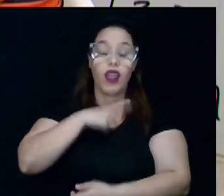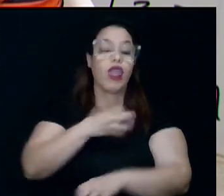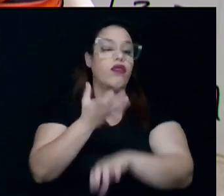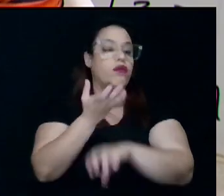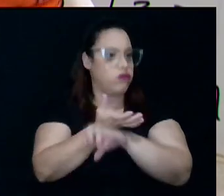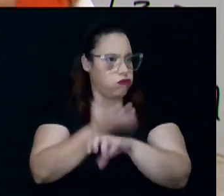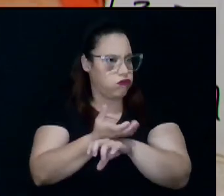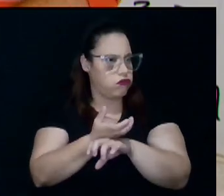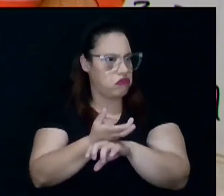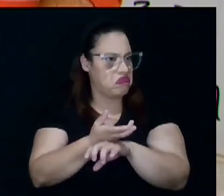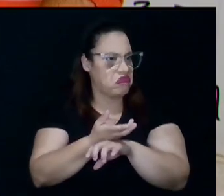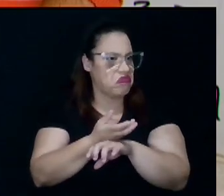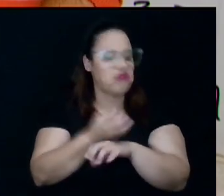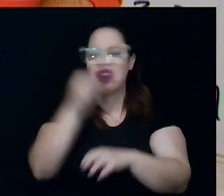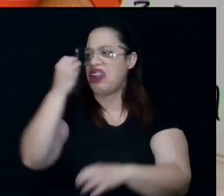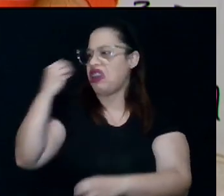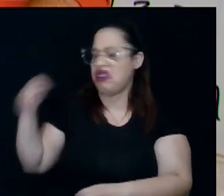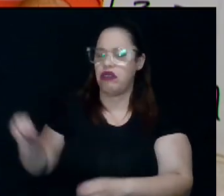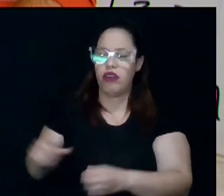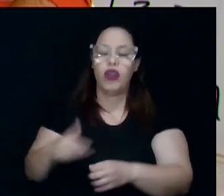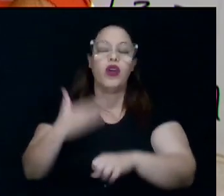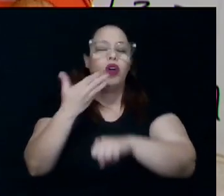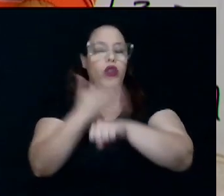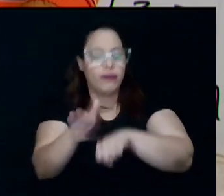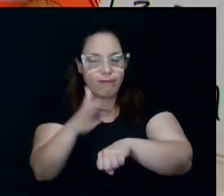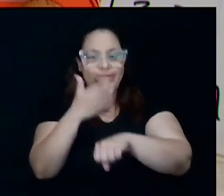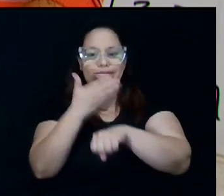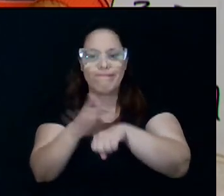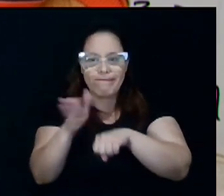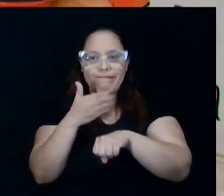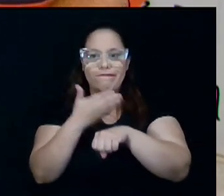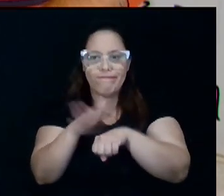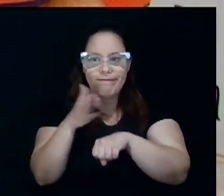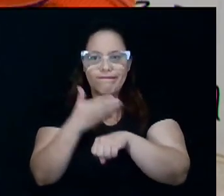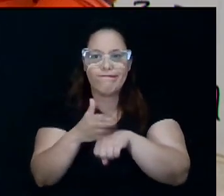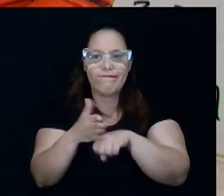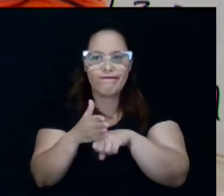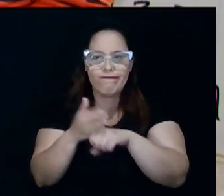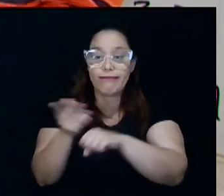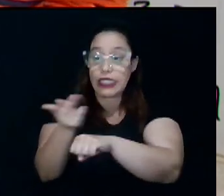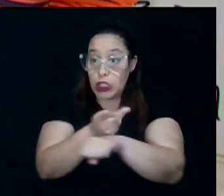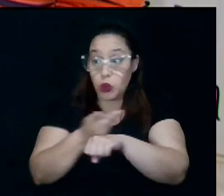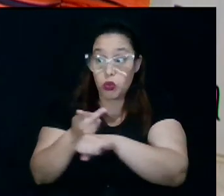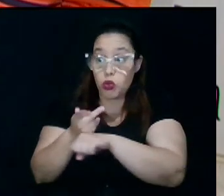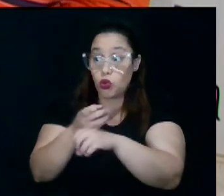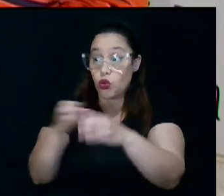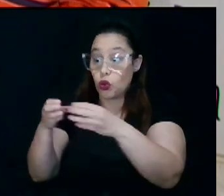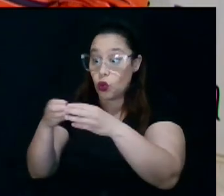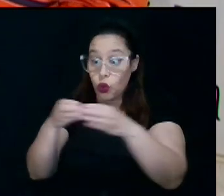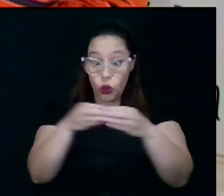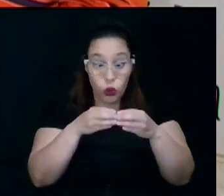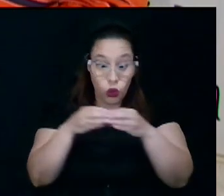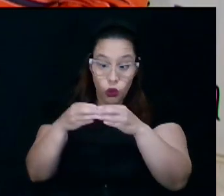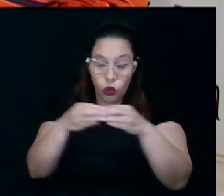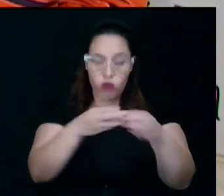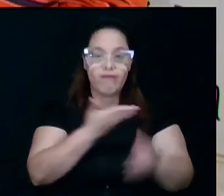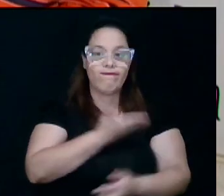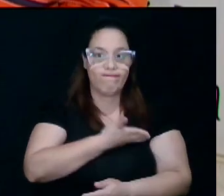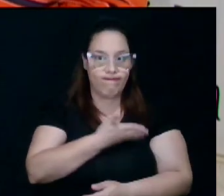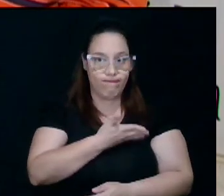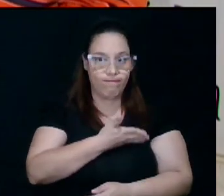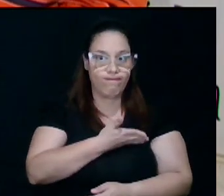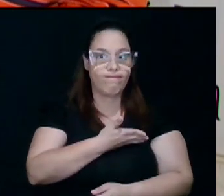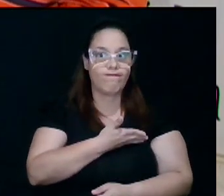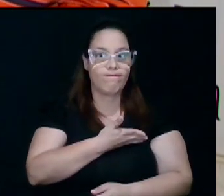desistir, repetir e sempre que possível buscar a parceria dos nossos colegas, dos nossos amigos. Sempre forçar a